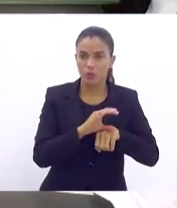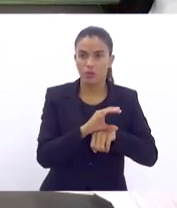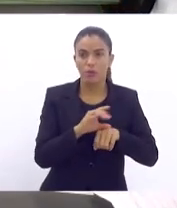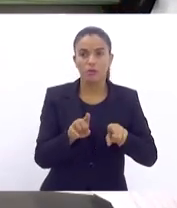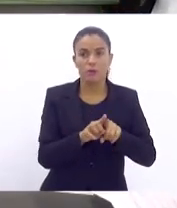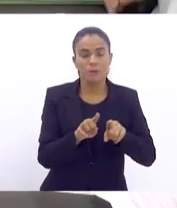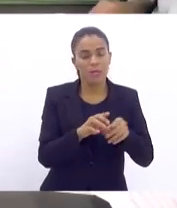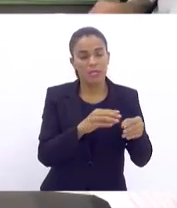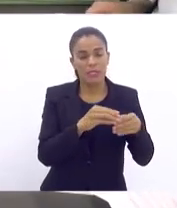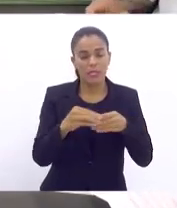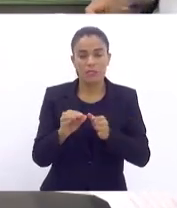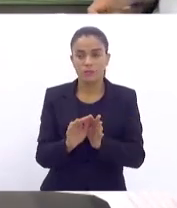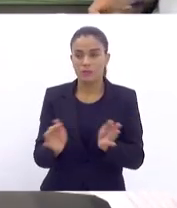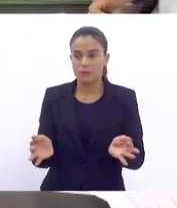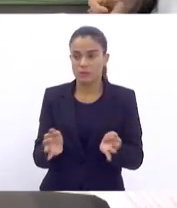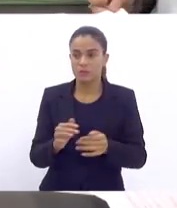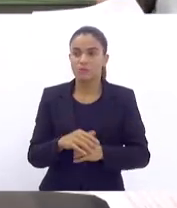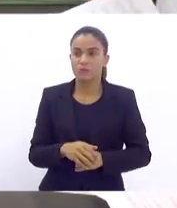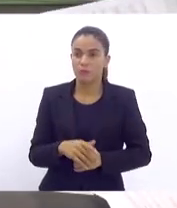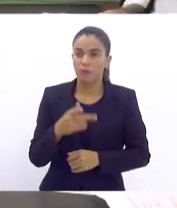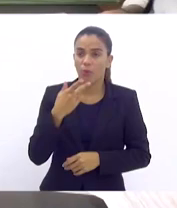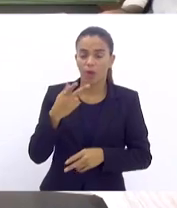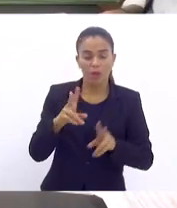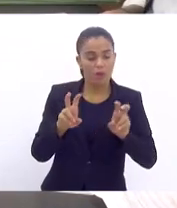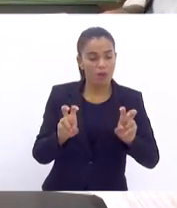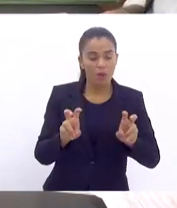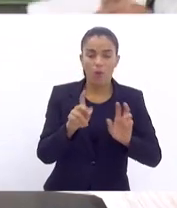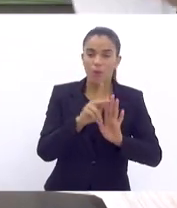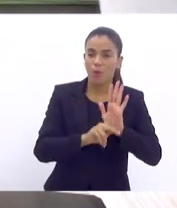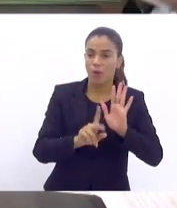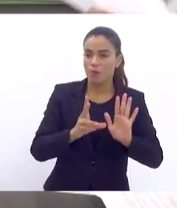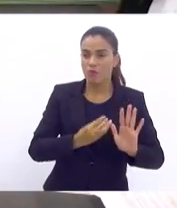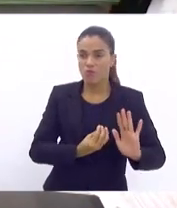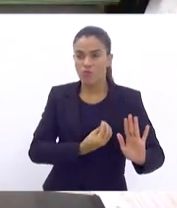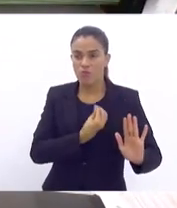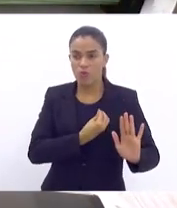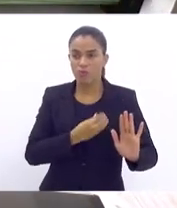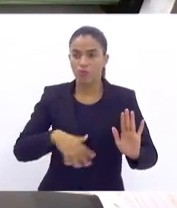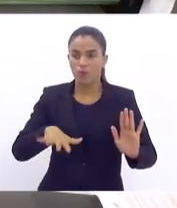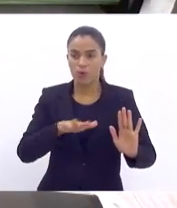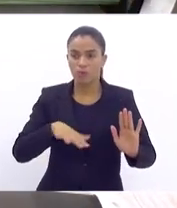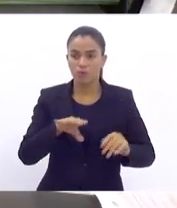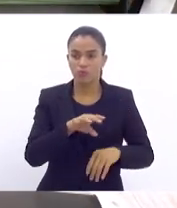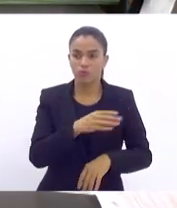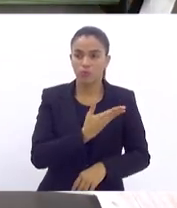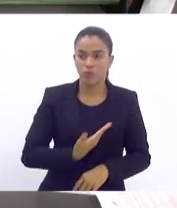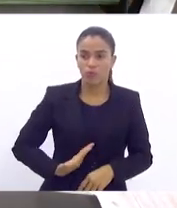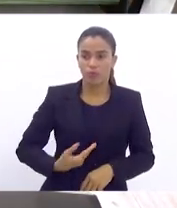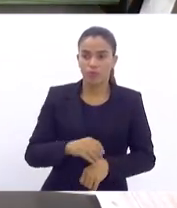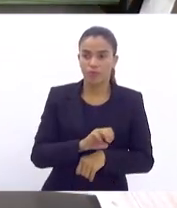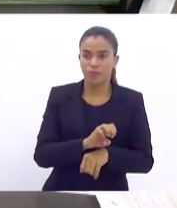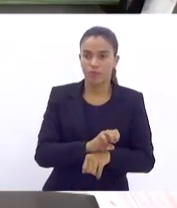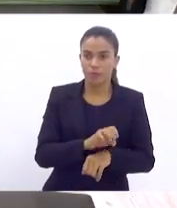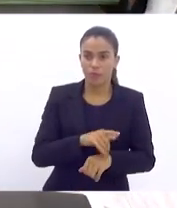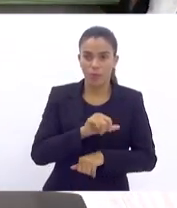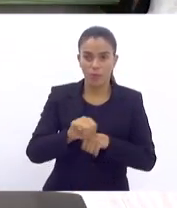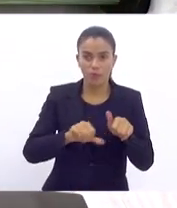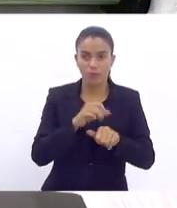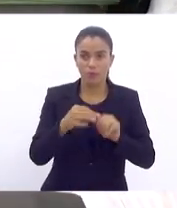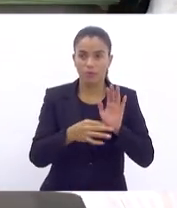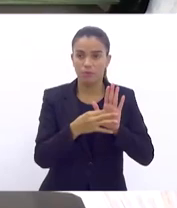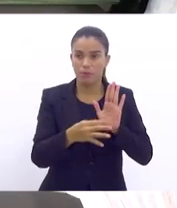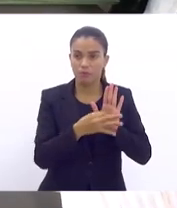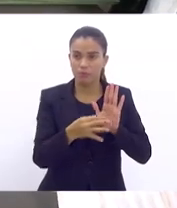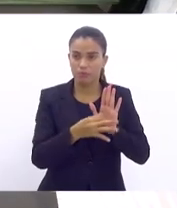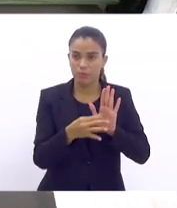indicação simples por se tratar de um programa já existente no âmbito do Governo do Estado eu mudei o parecer e peço